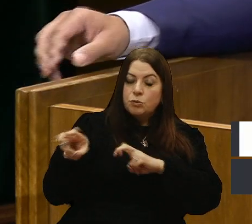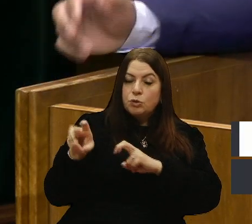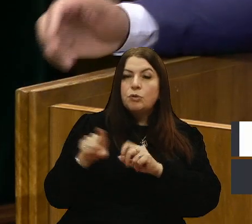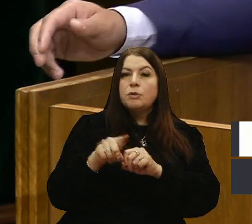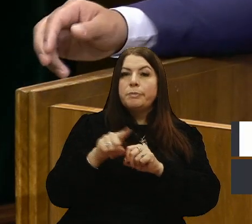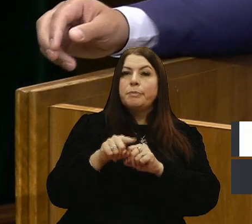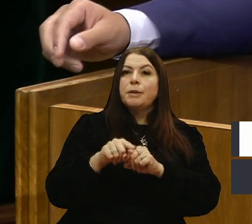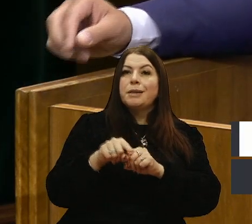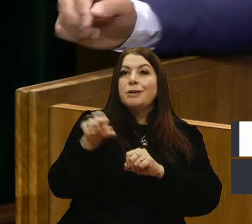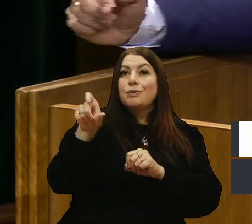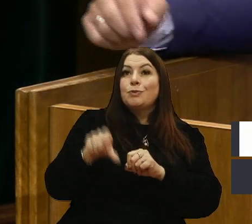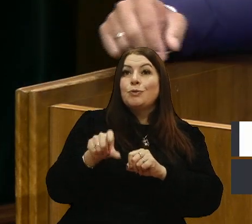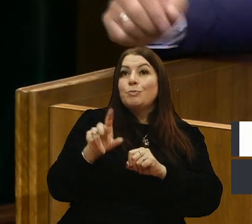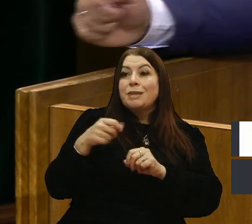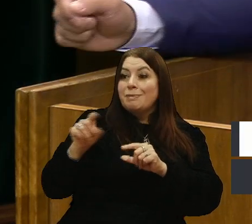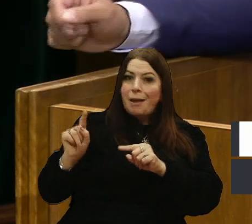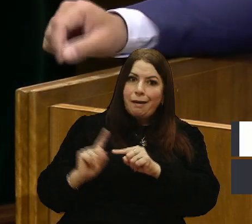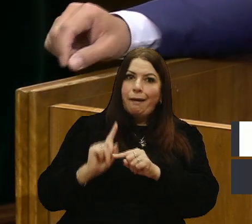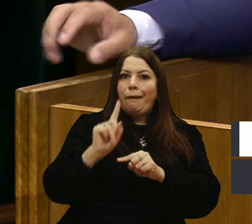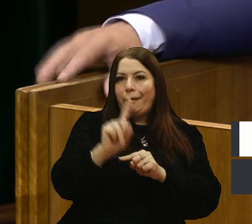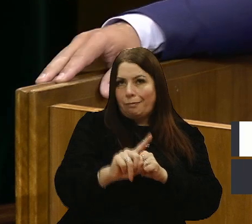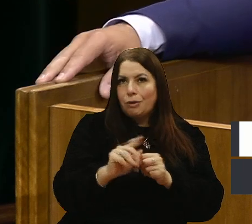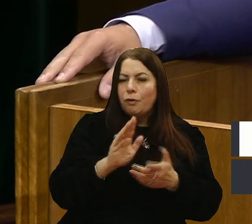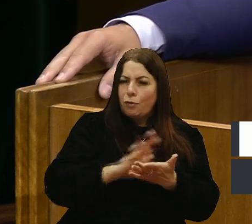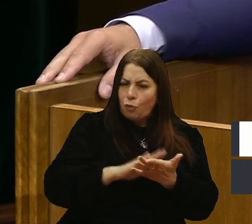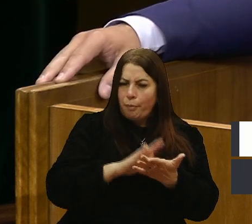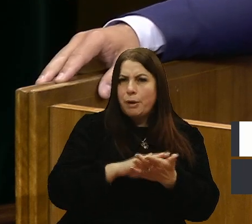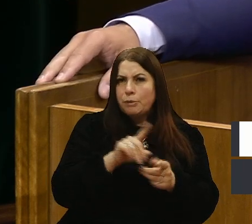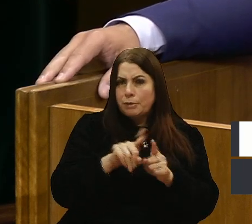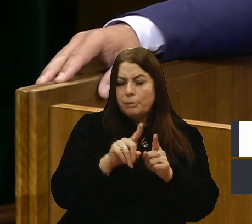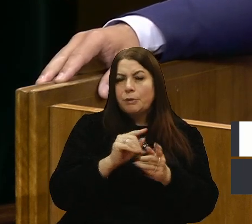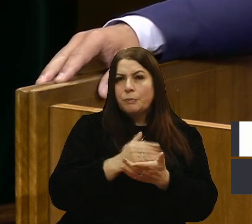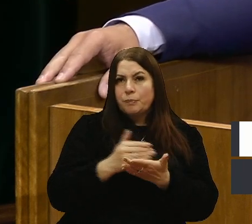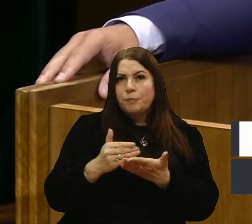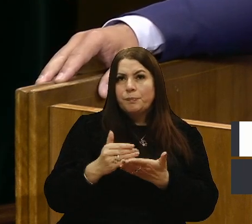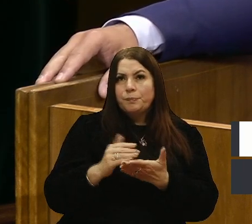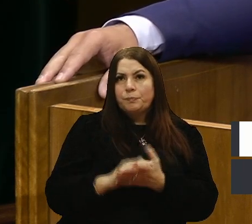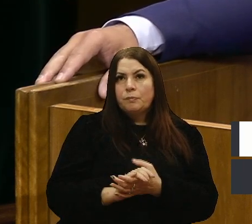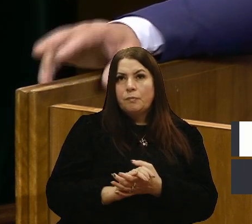esses agricultores não precisarem deslocar. Eu venho cobrando, inicialmente comecei a cobrar o